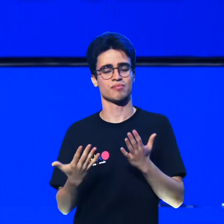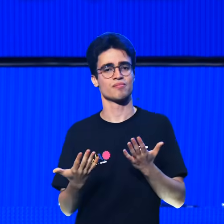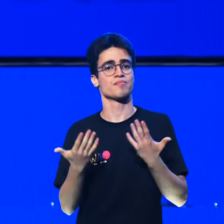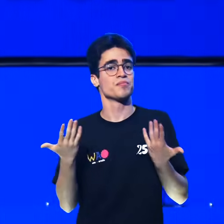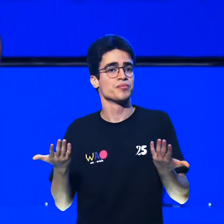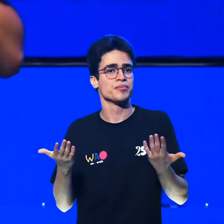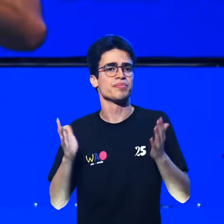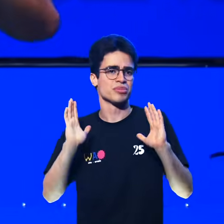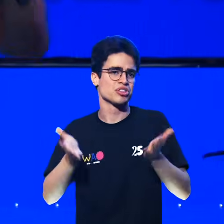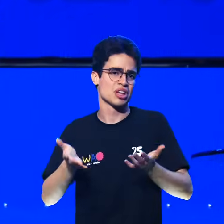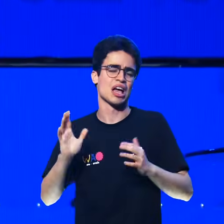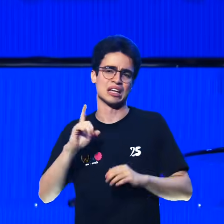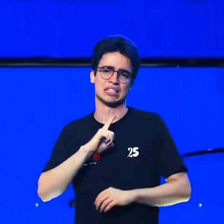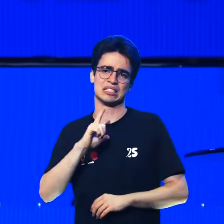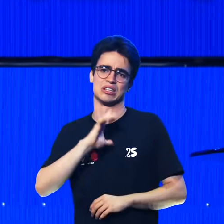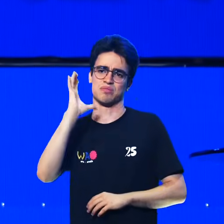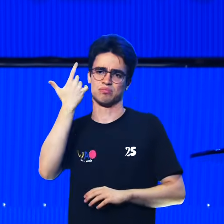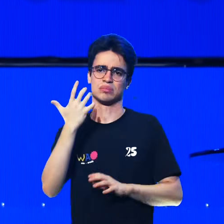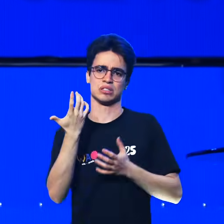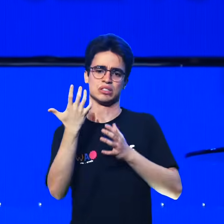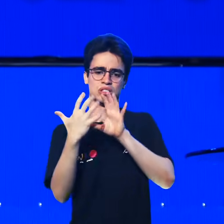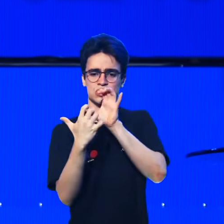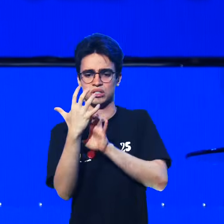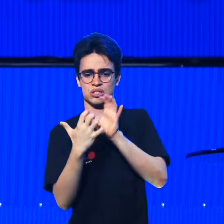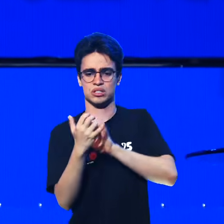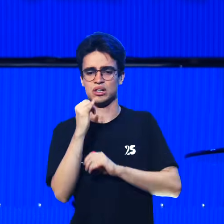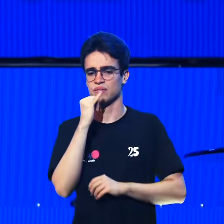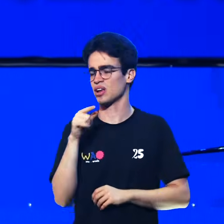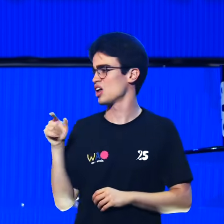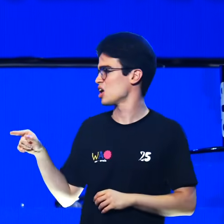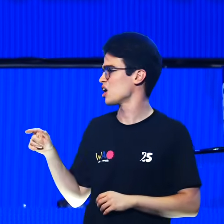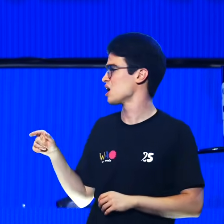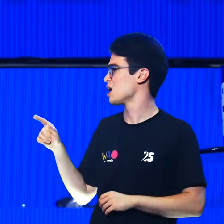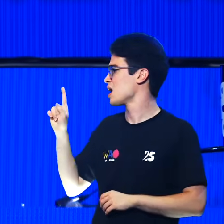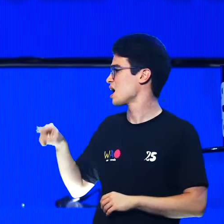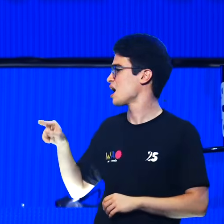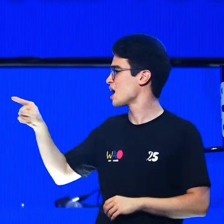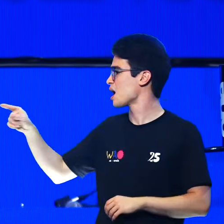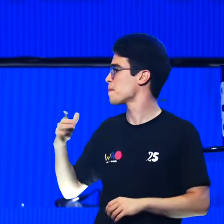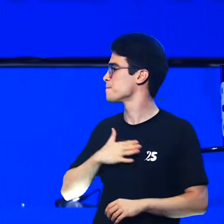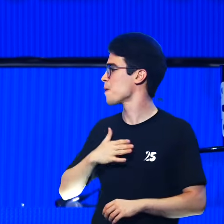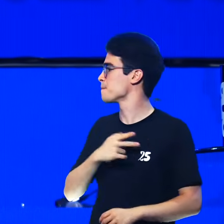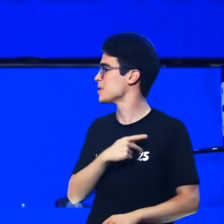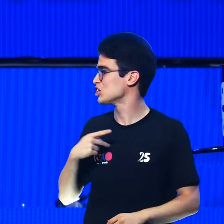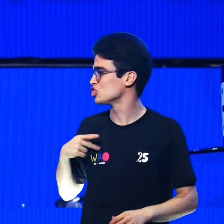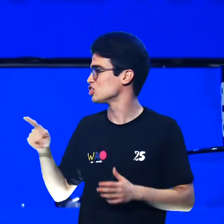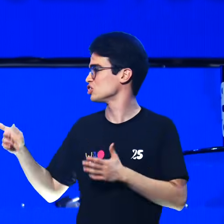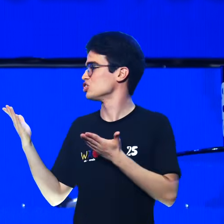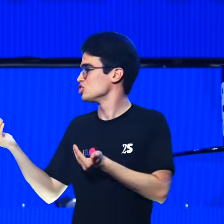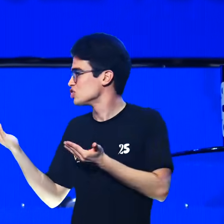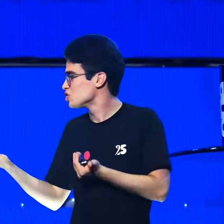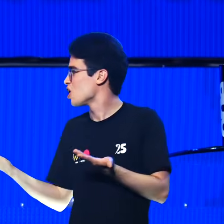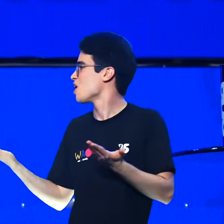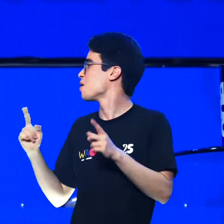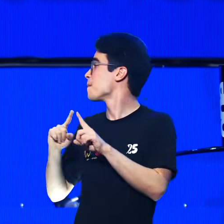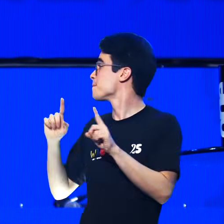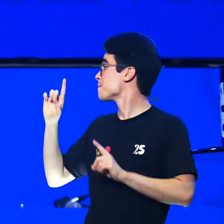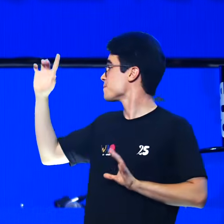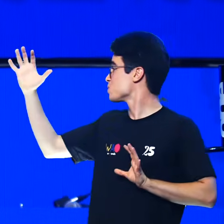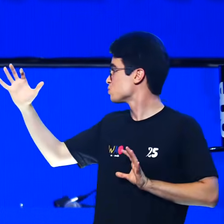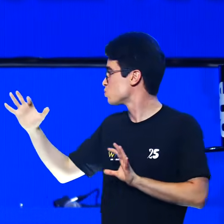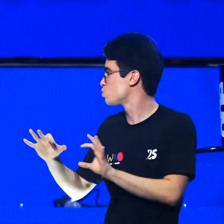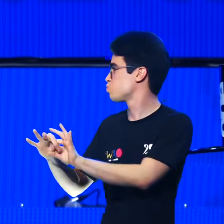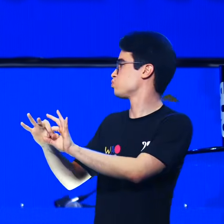já teve discussões. O Oca é essa pessoa, é o meu pastor de jovens. Mas Deus